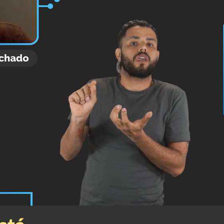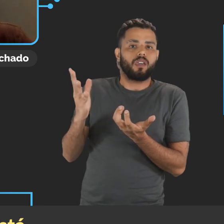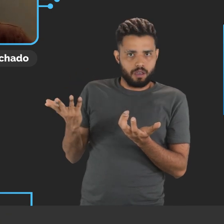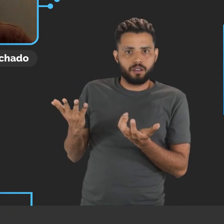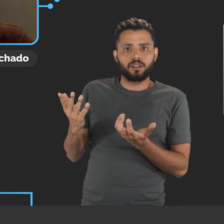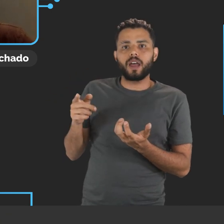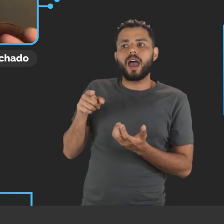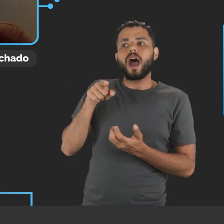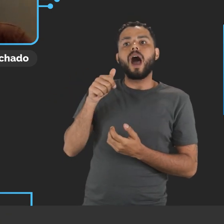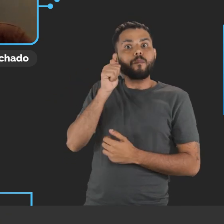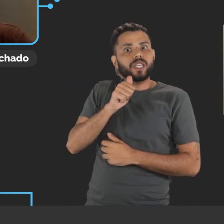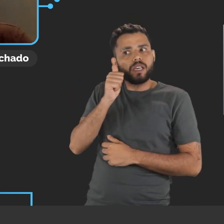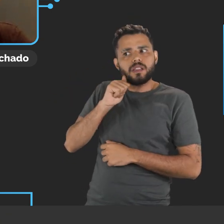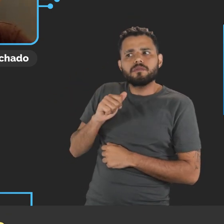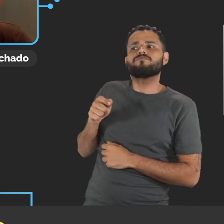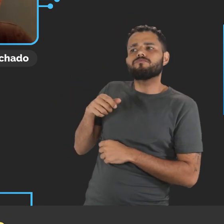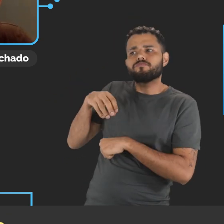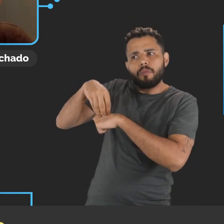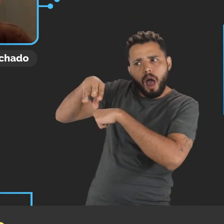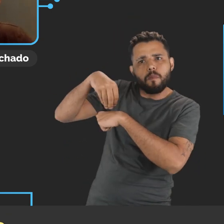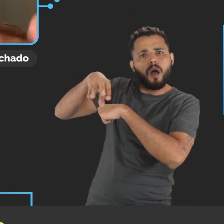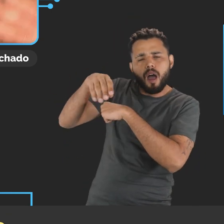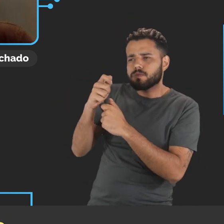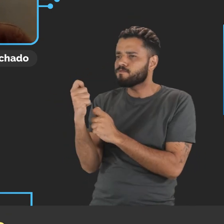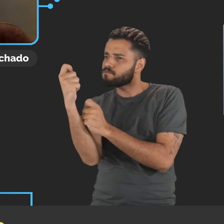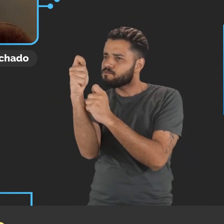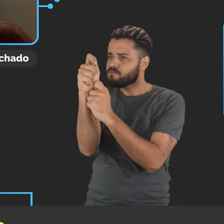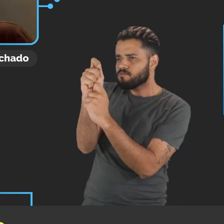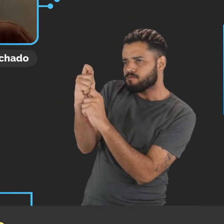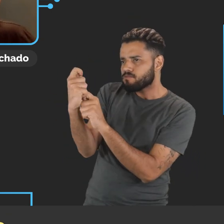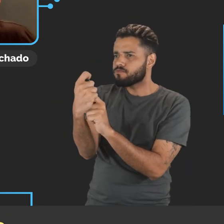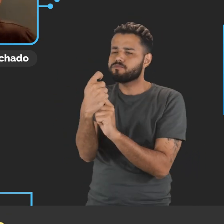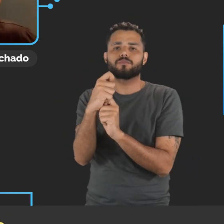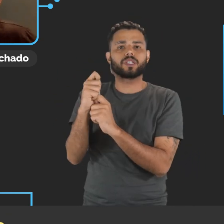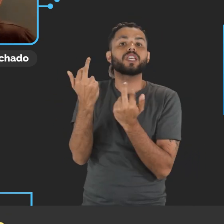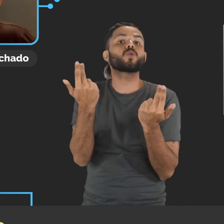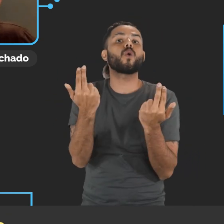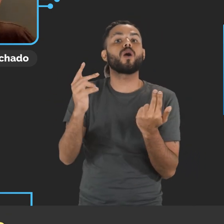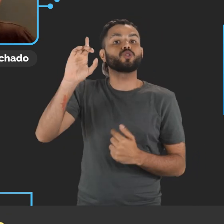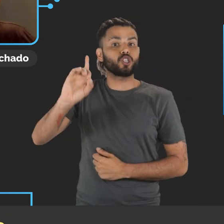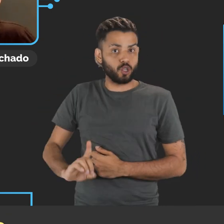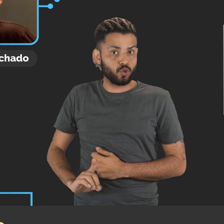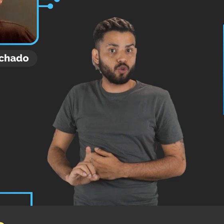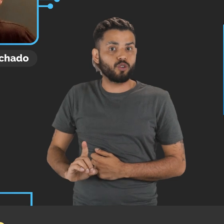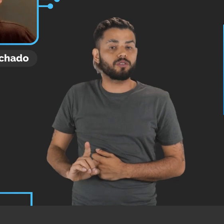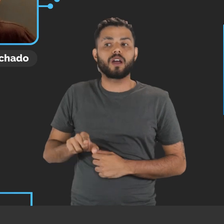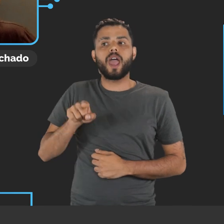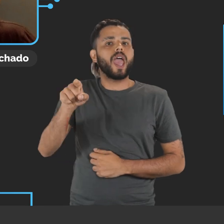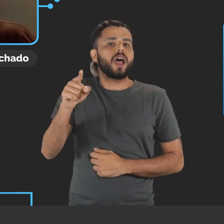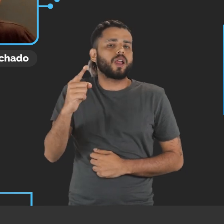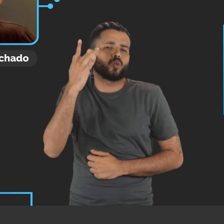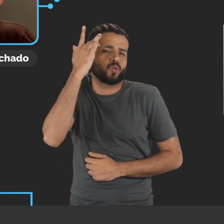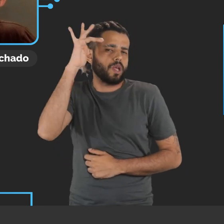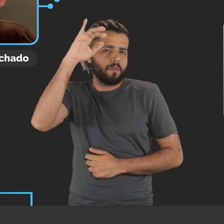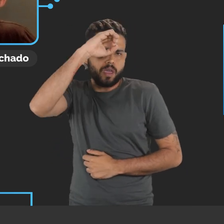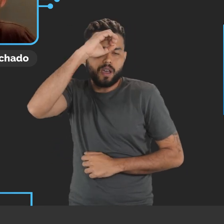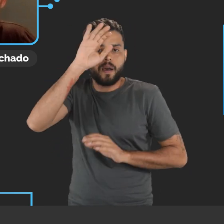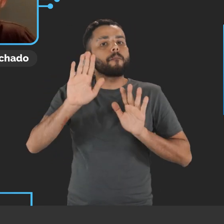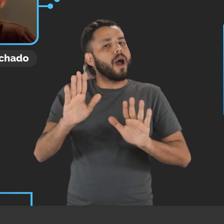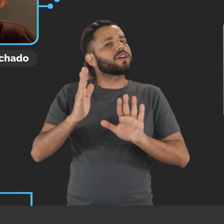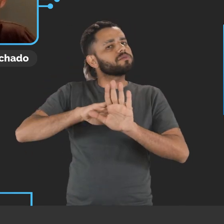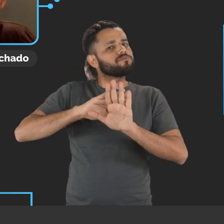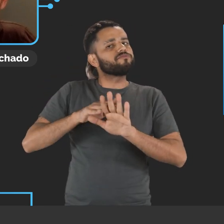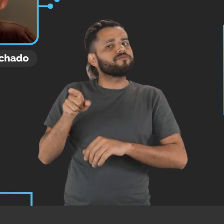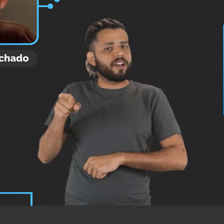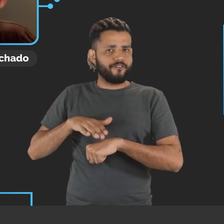está naquela cena, o que ele quer daquela cena. E é isso que ela fez um trabalho de diretor ali, né? Sem nem saber isso, mas ela fez. Isso foi